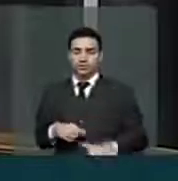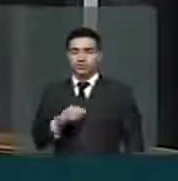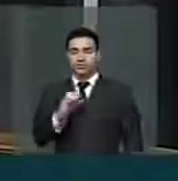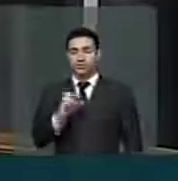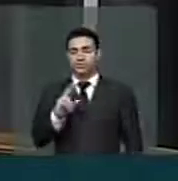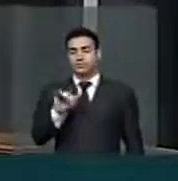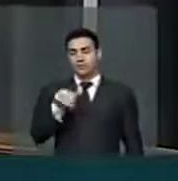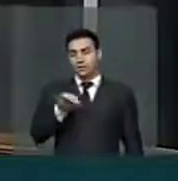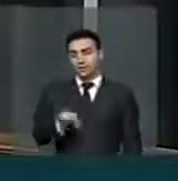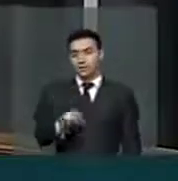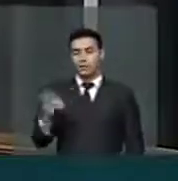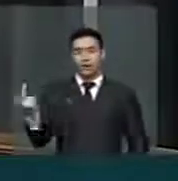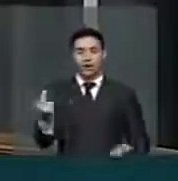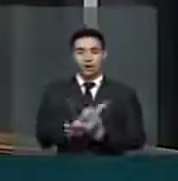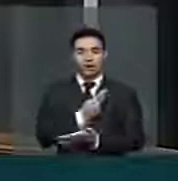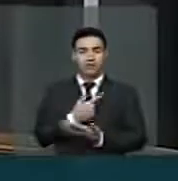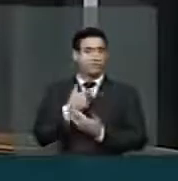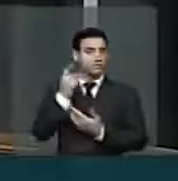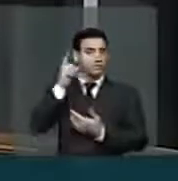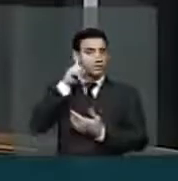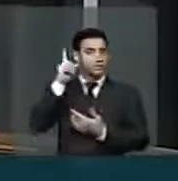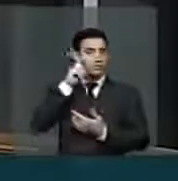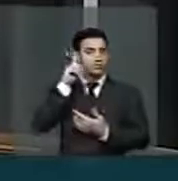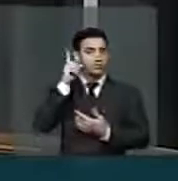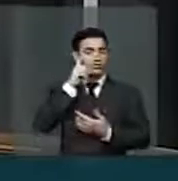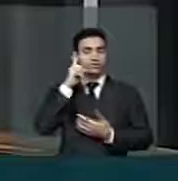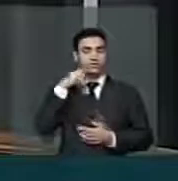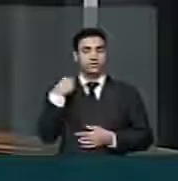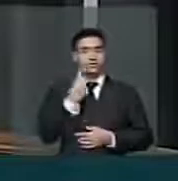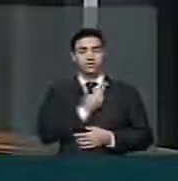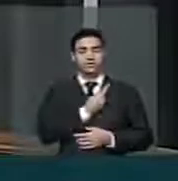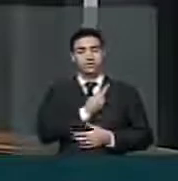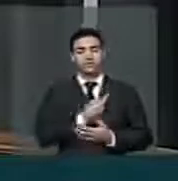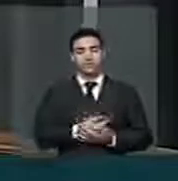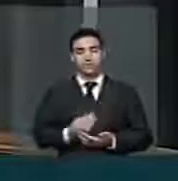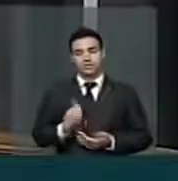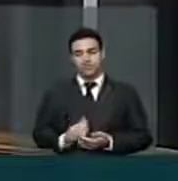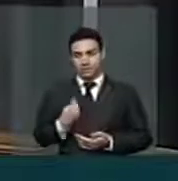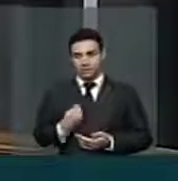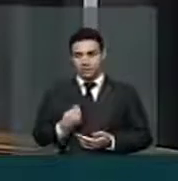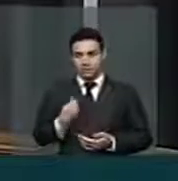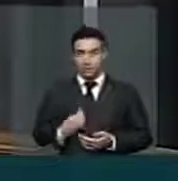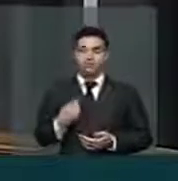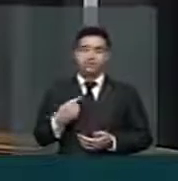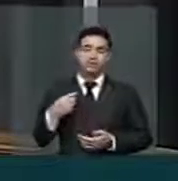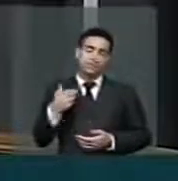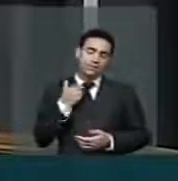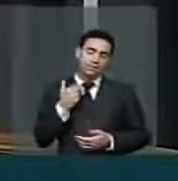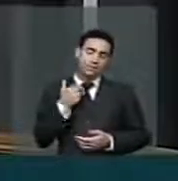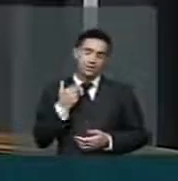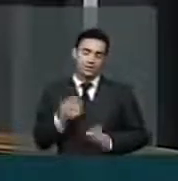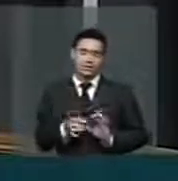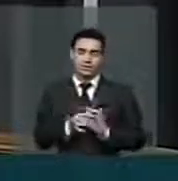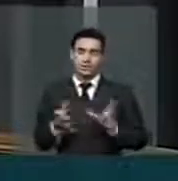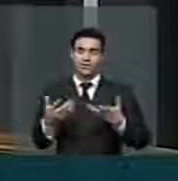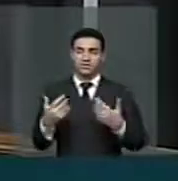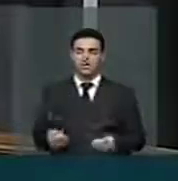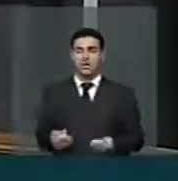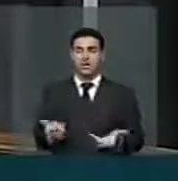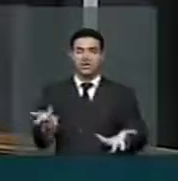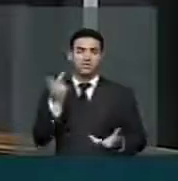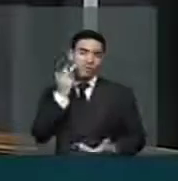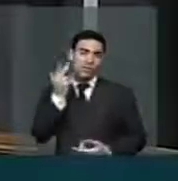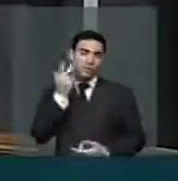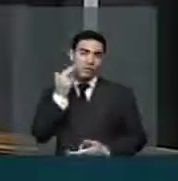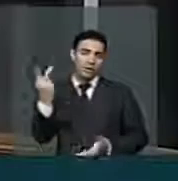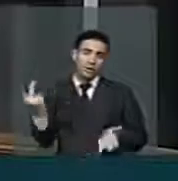que ocorre com tanta frequência no nosso dia a dia. Isso não pode ser considerado banal. Isso tem